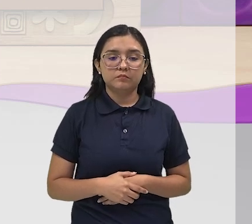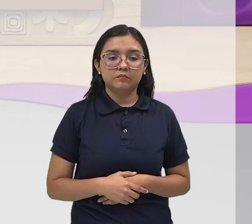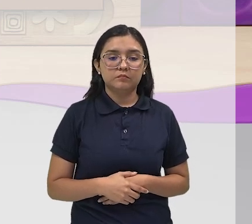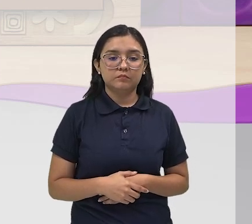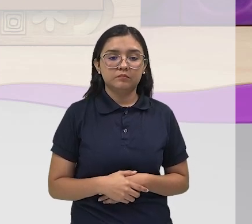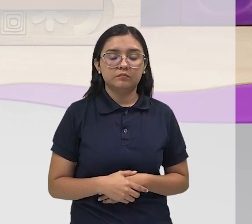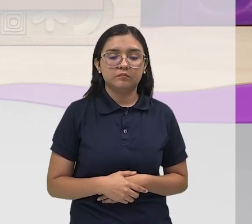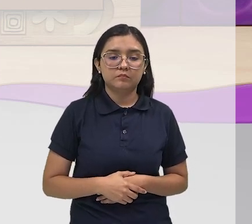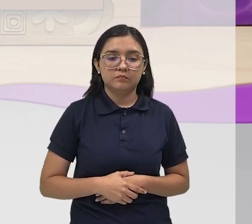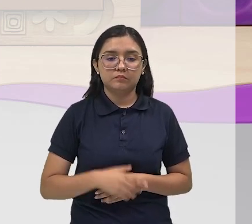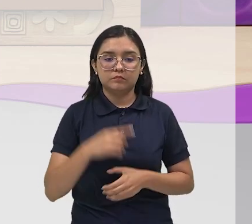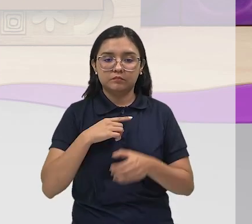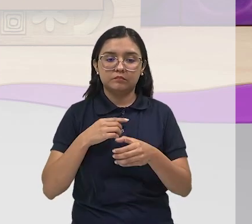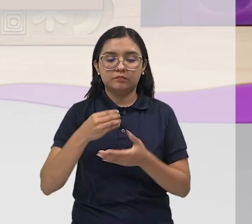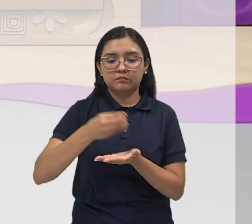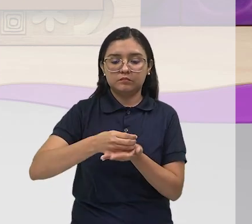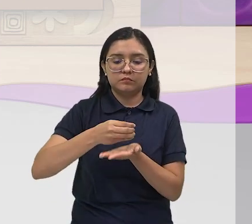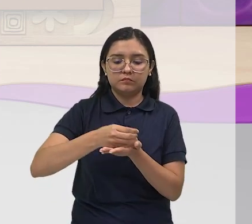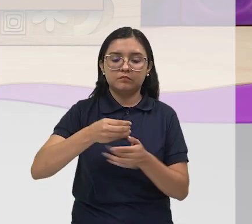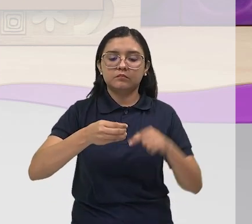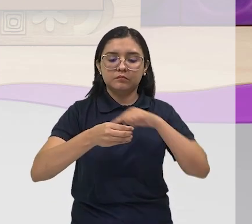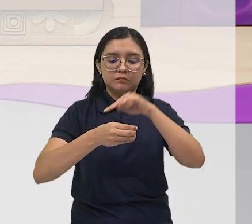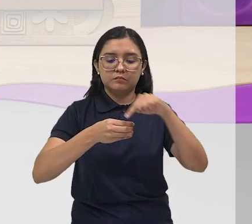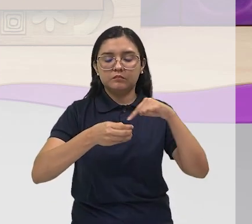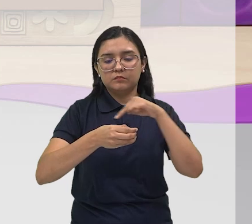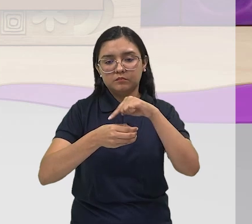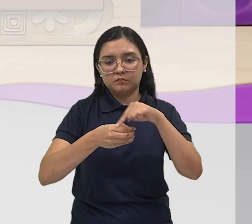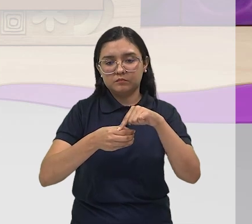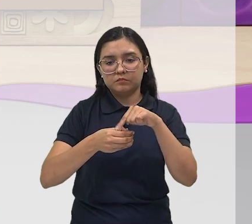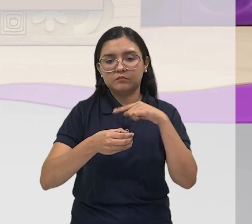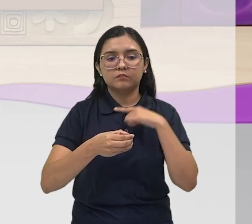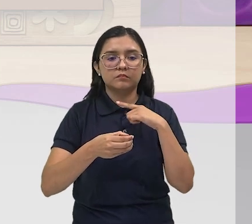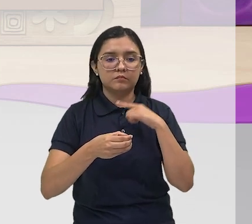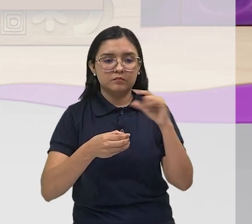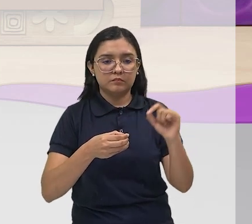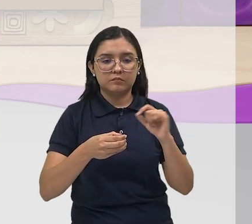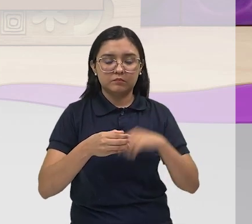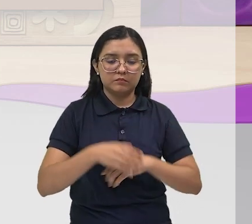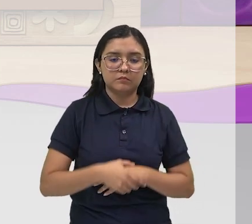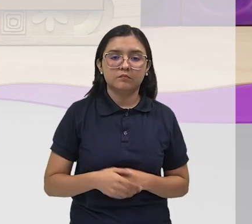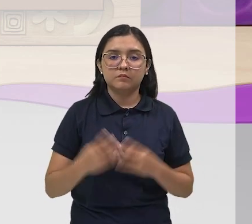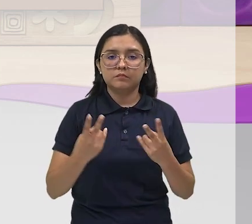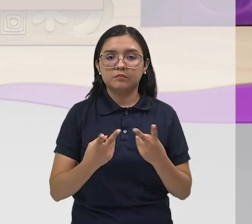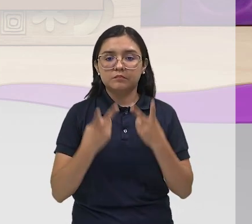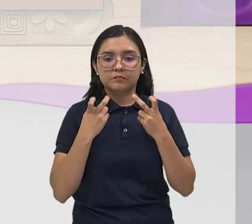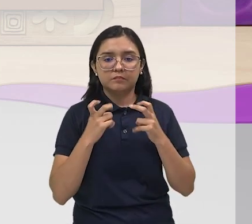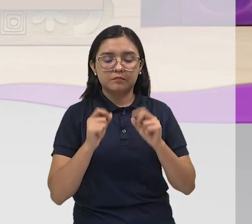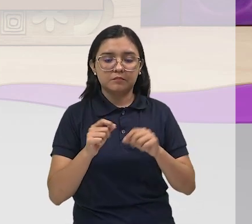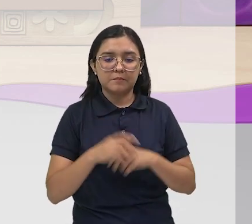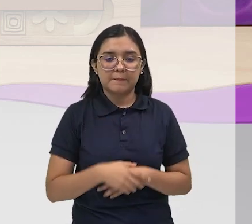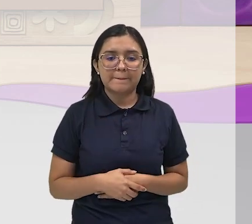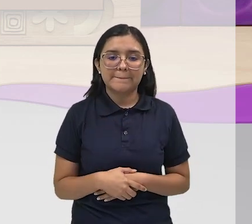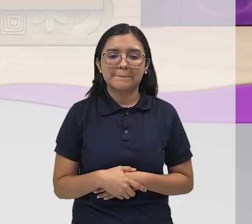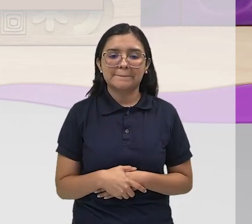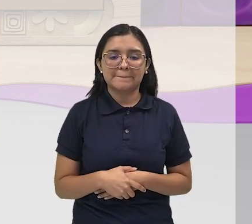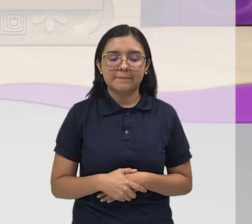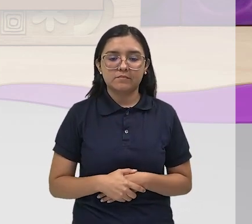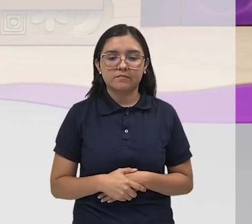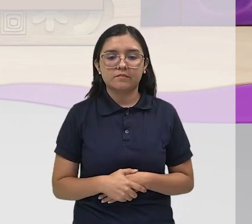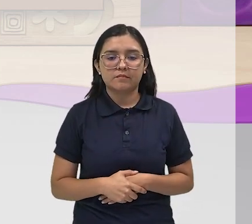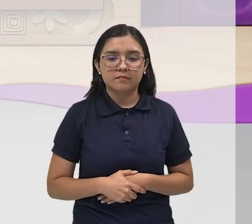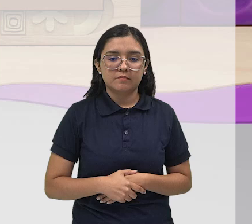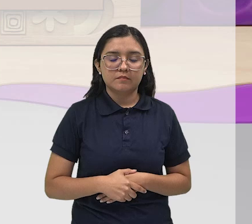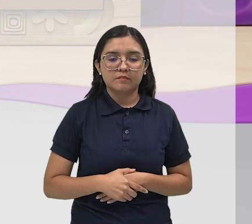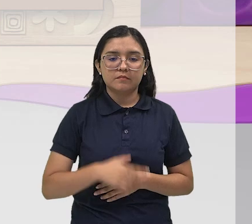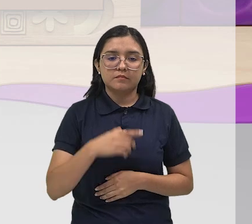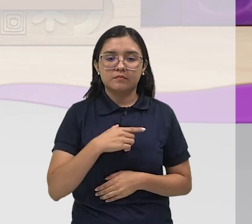da boca dele, né, na parte aberta e a parte superior, dá para perceber que ele é um pouquinho